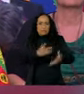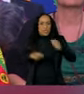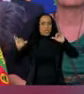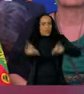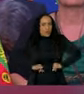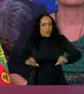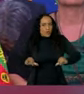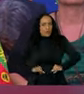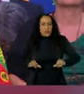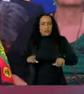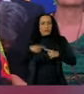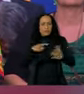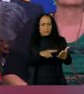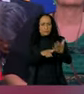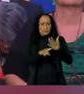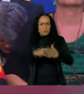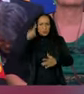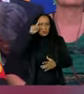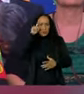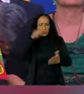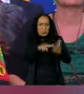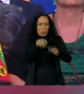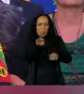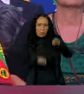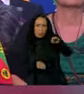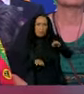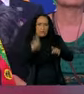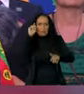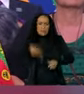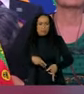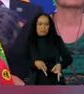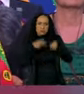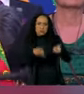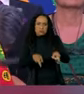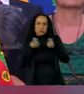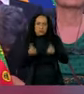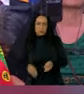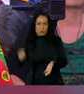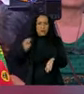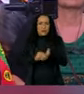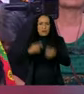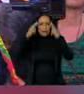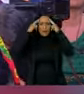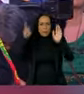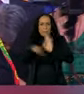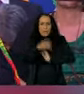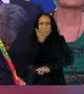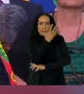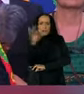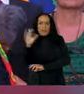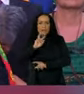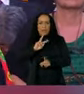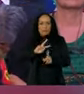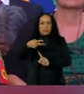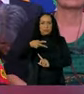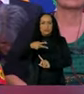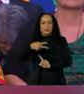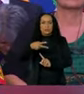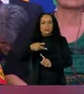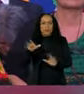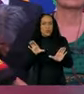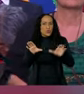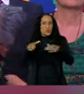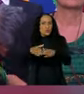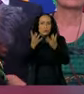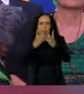chama a atenção sinais diários de que o desequilíbrio imposto pela exploração irracional da natureza nos levará a um colapso e extermínio